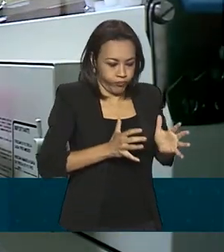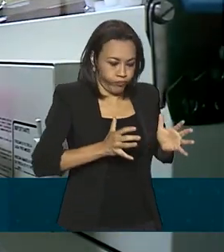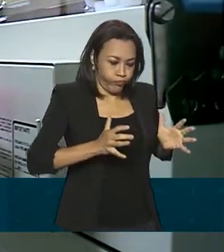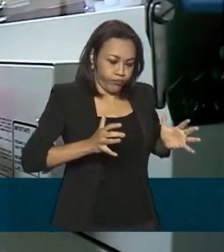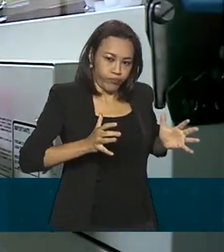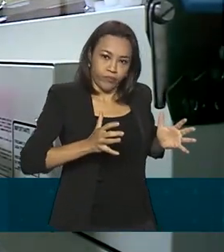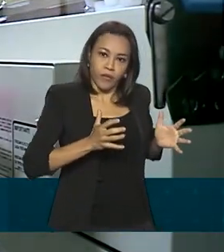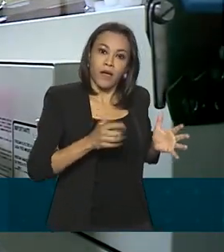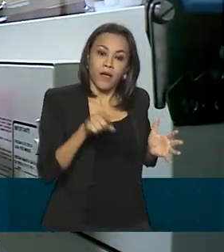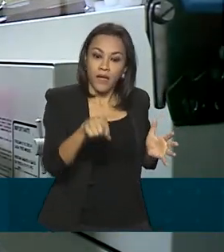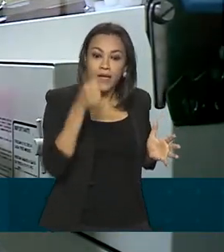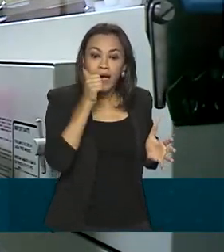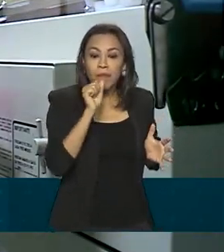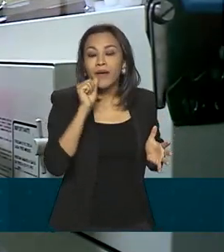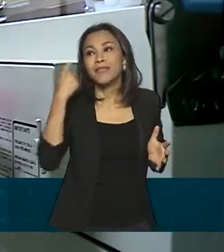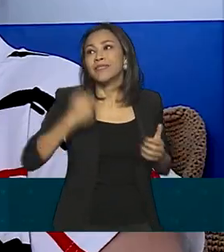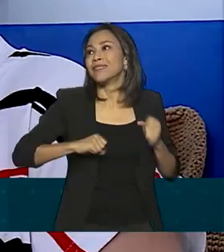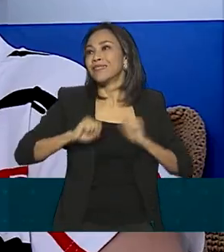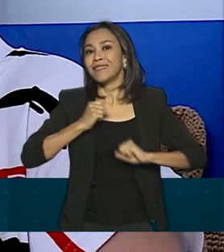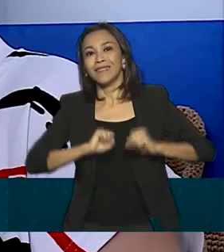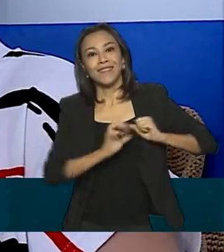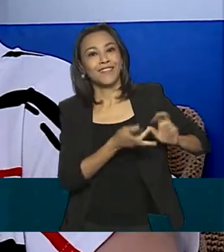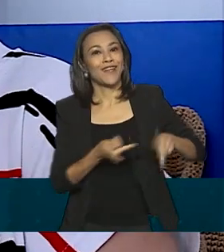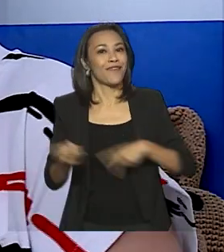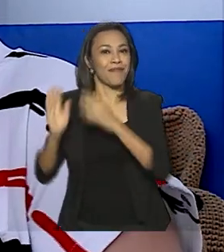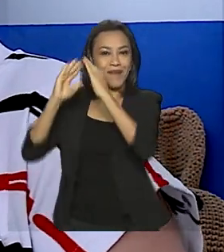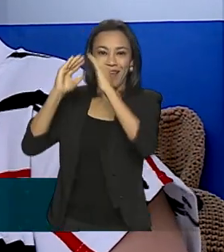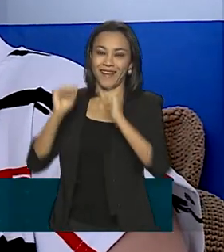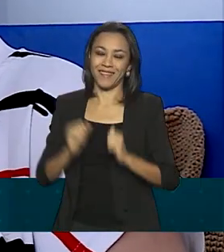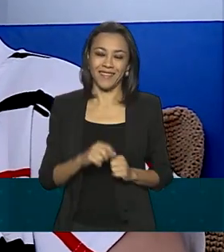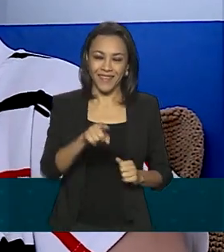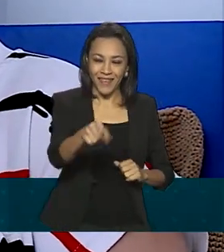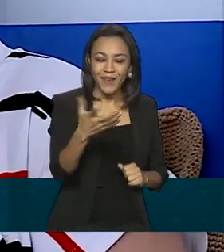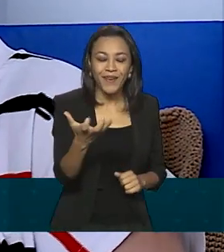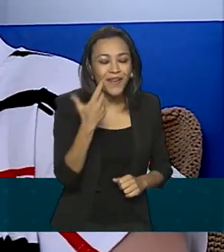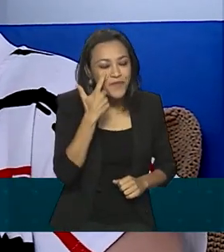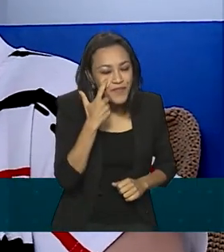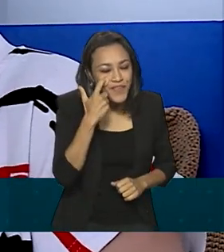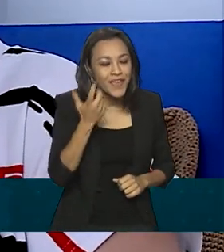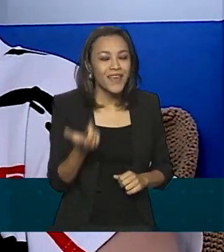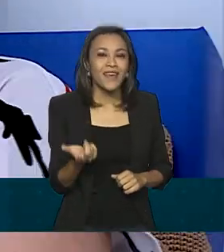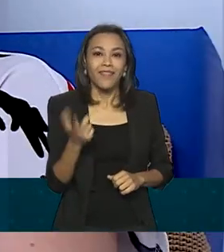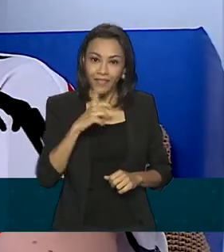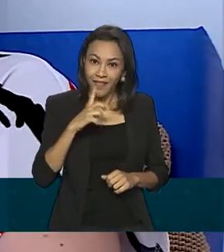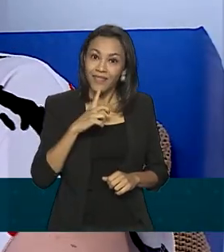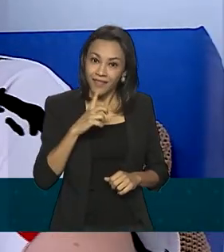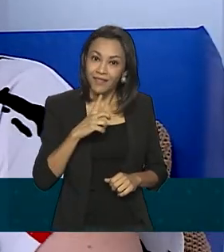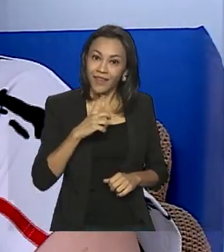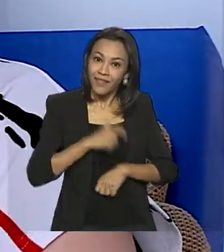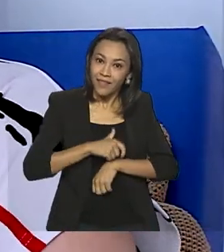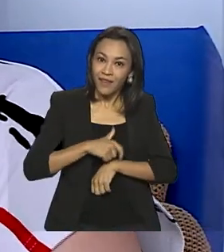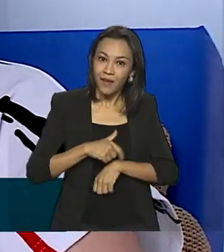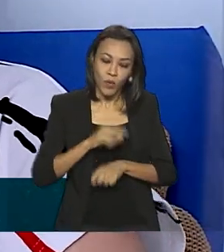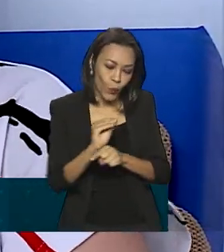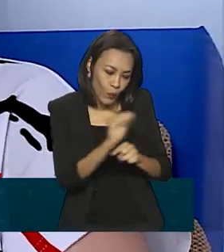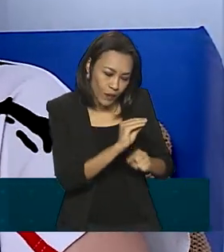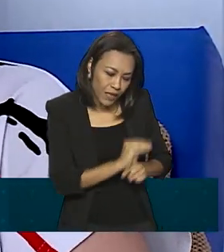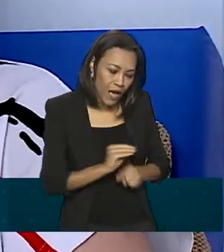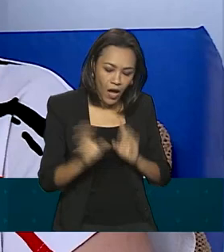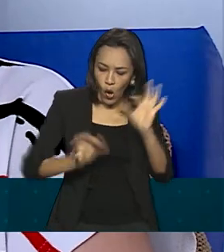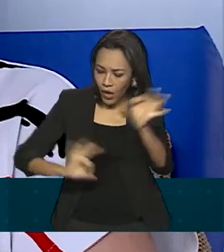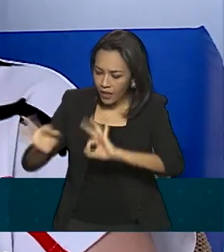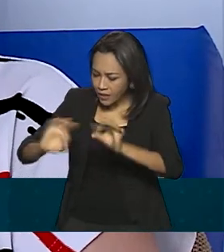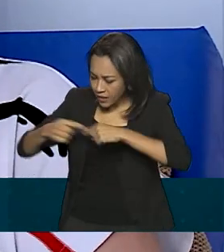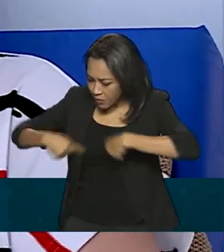vê a hora de levar as meninas para casa. Estou com muita vontade de ver elas, de pegar elas, ter mais tempo com elas. A gente montou todo o